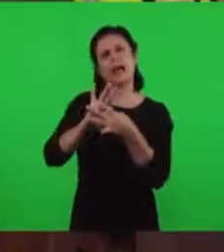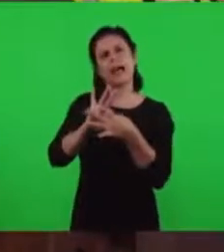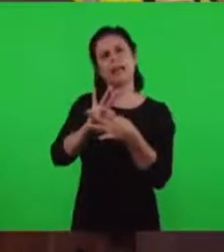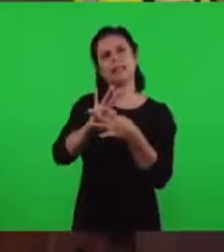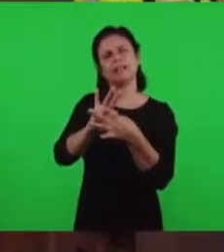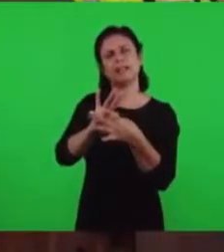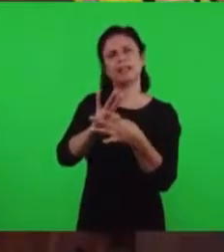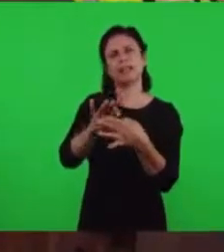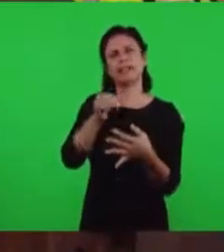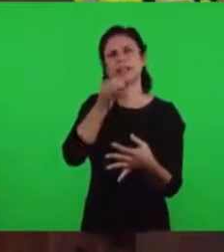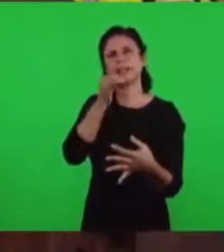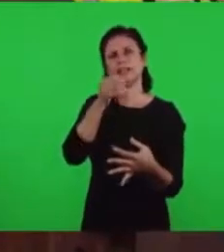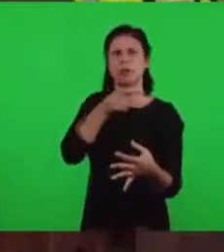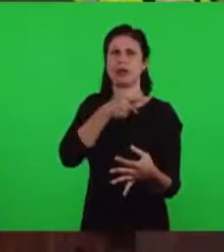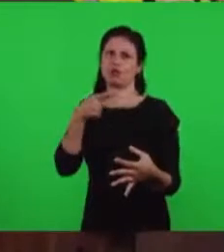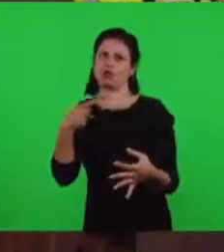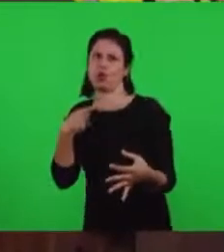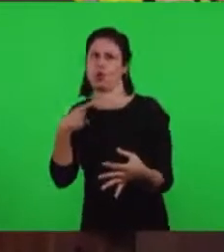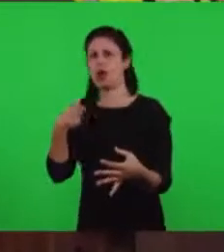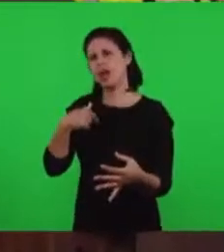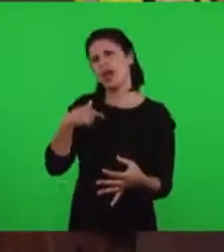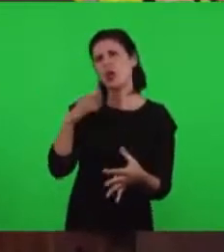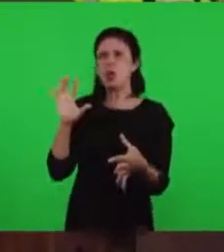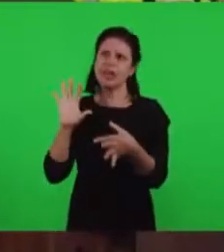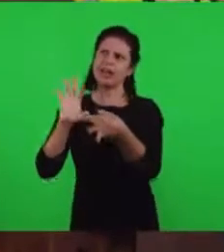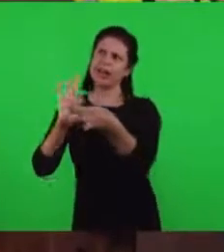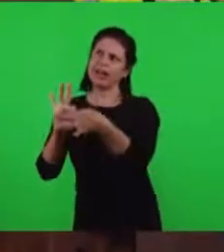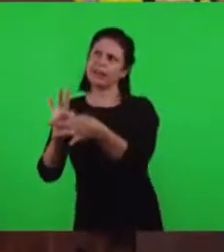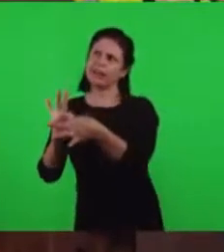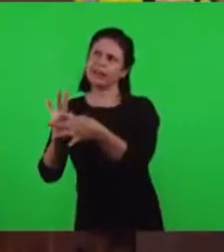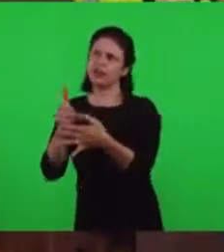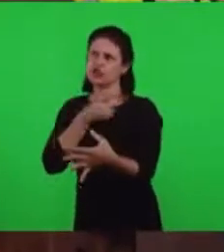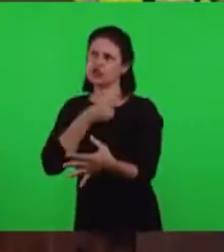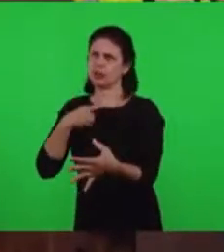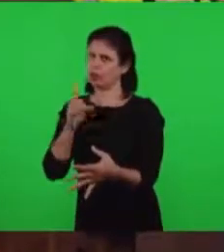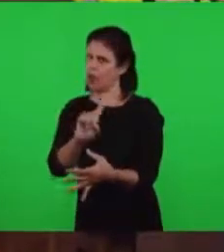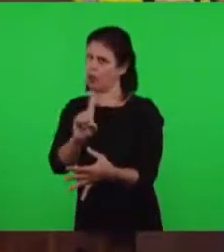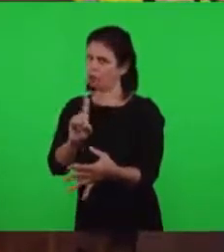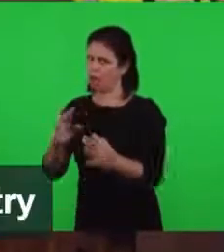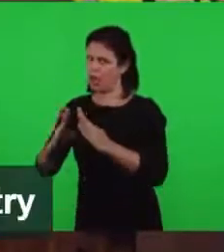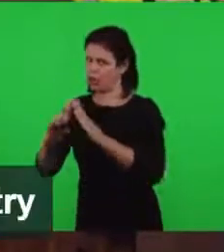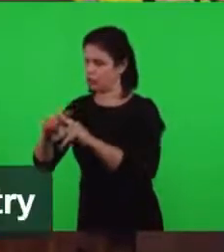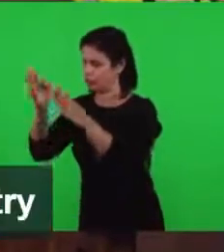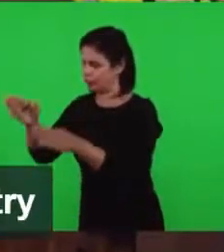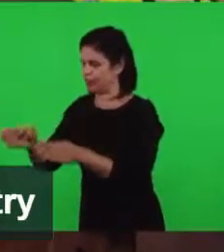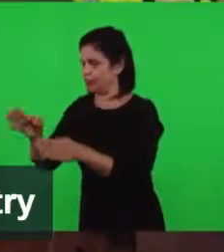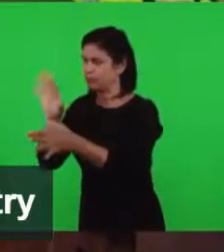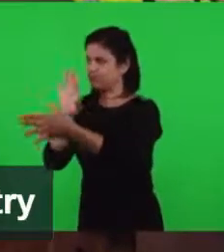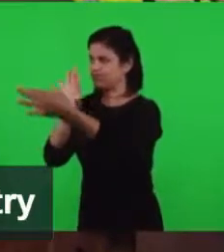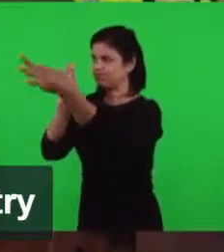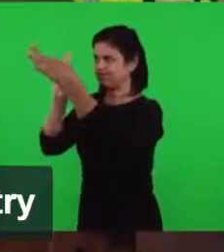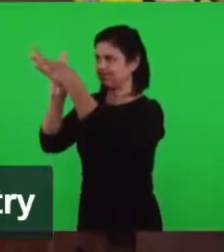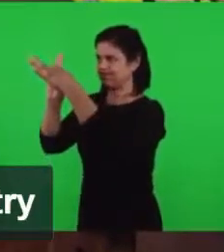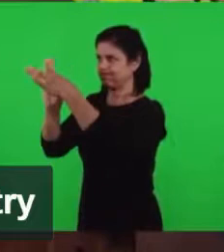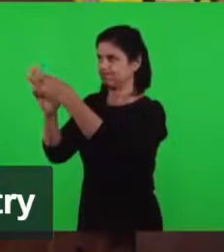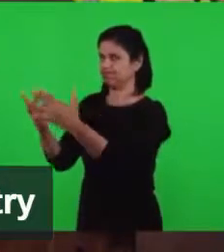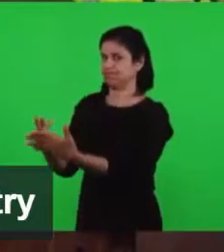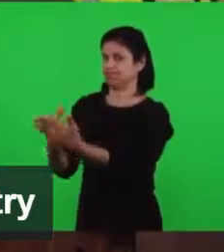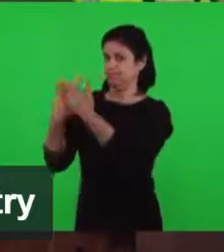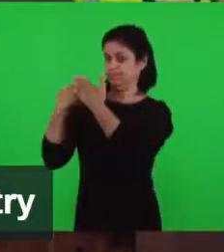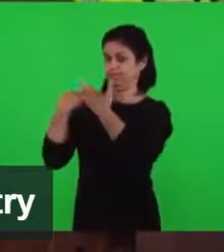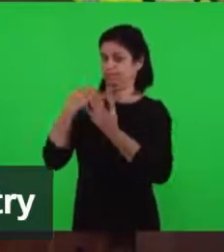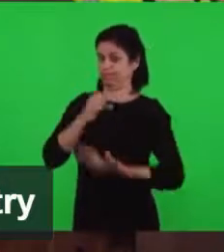pessoa mas a igreja não está ligada à função sacerdotal